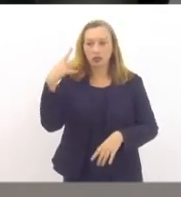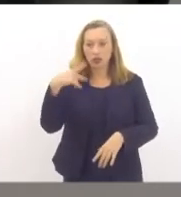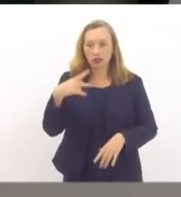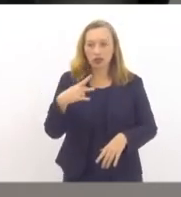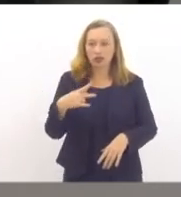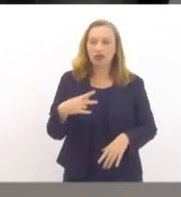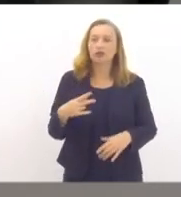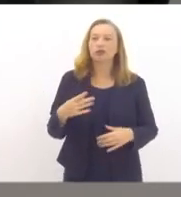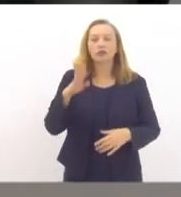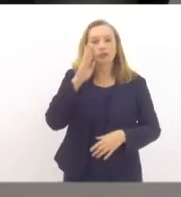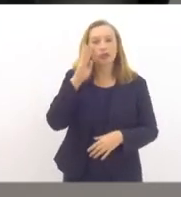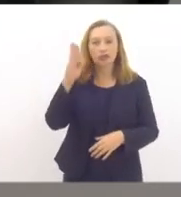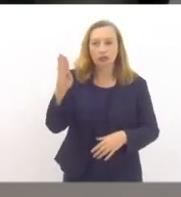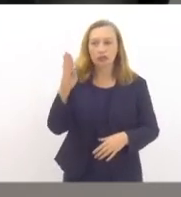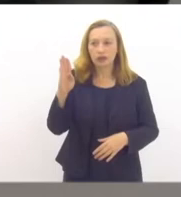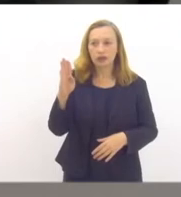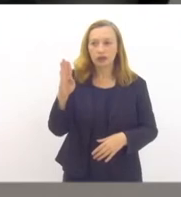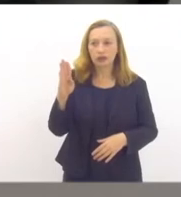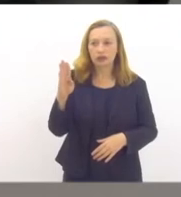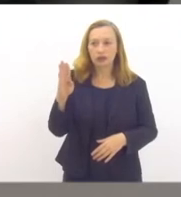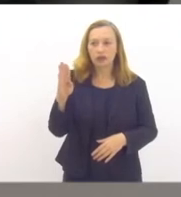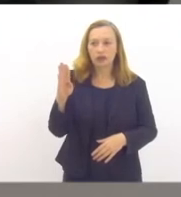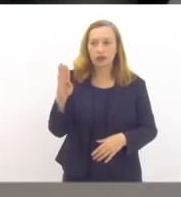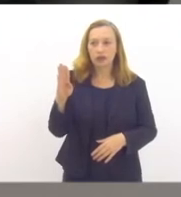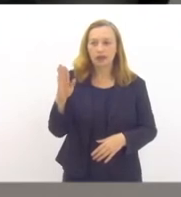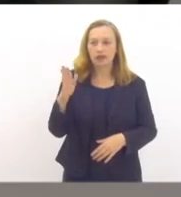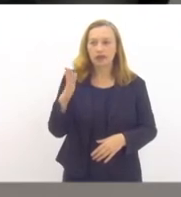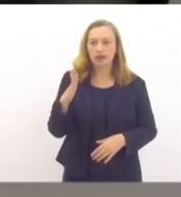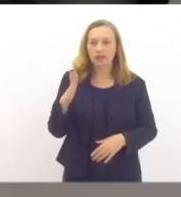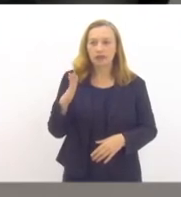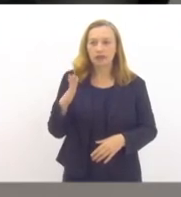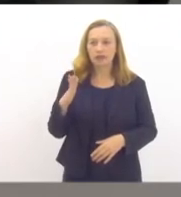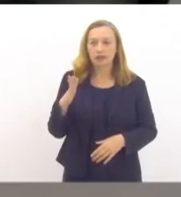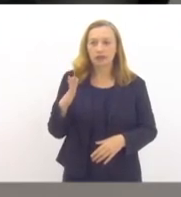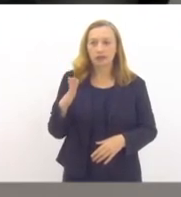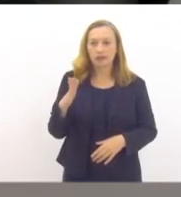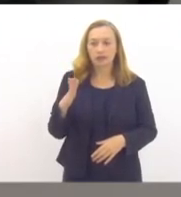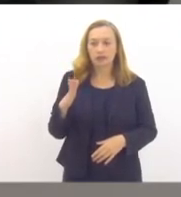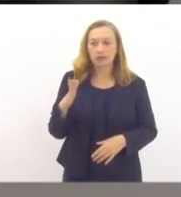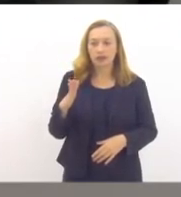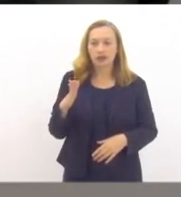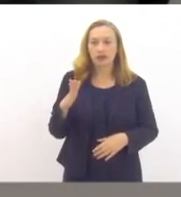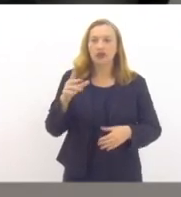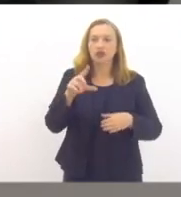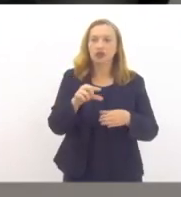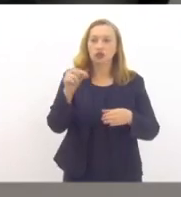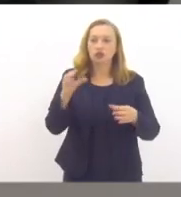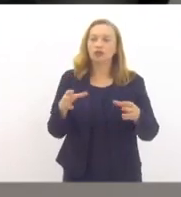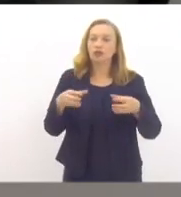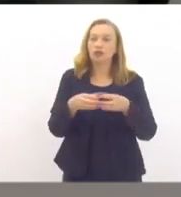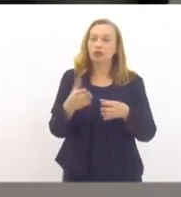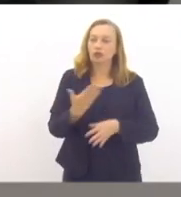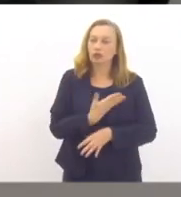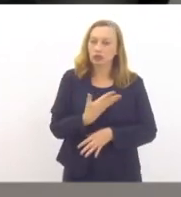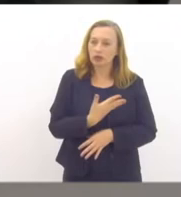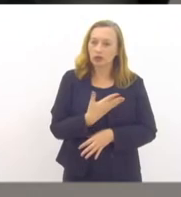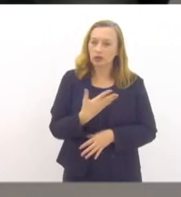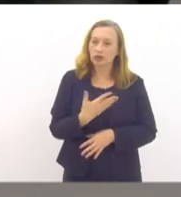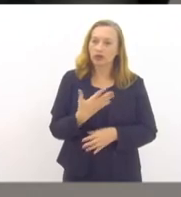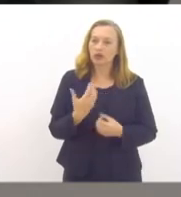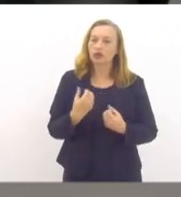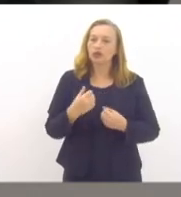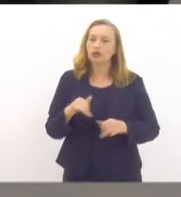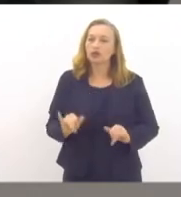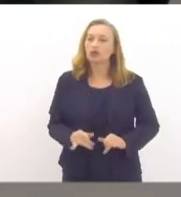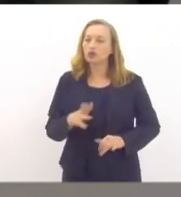tem o principal para mim, que foi deliberado pelos meus companheiros no grupo Tortura Nunca Mais do